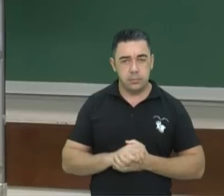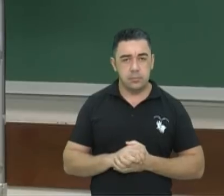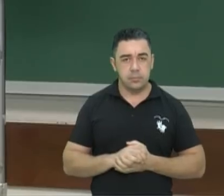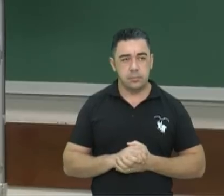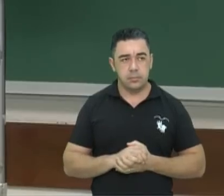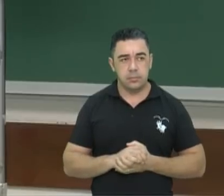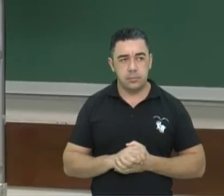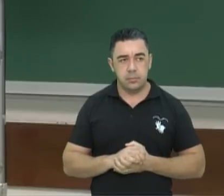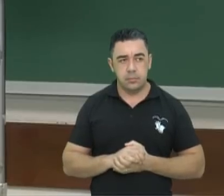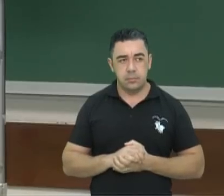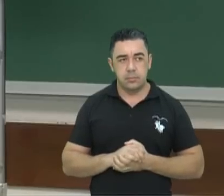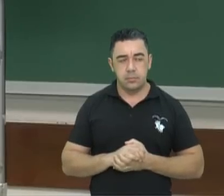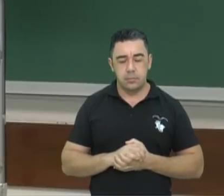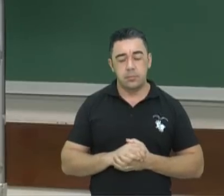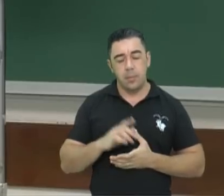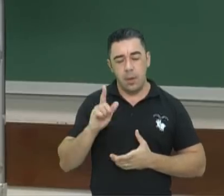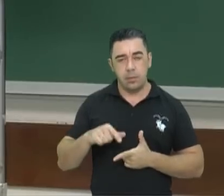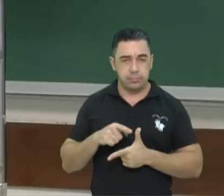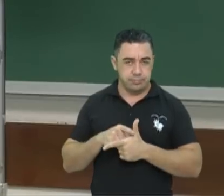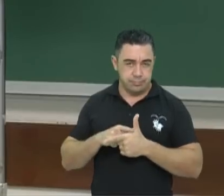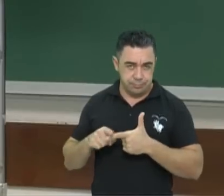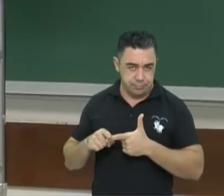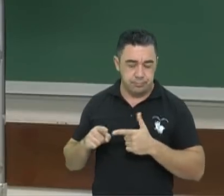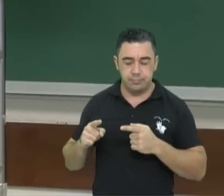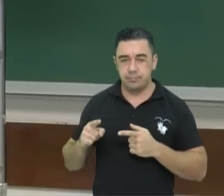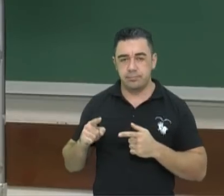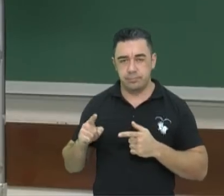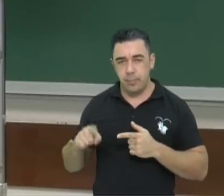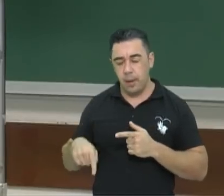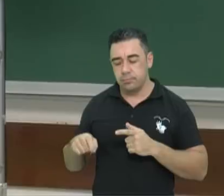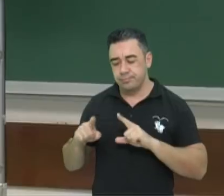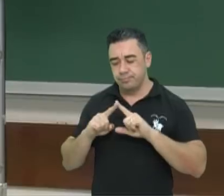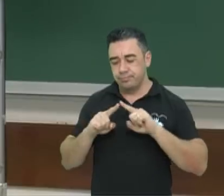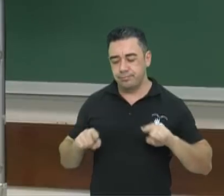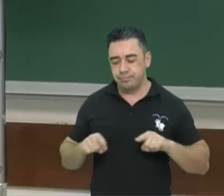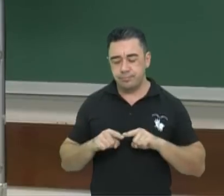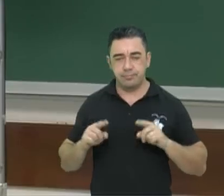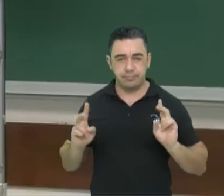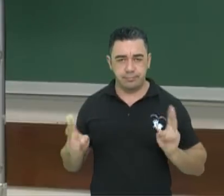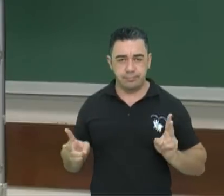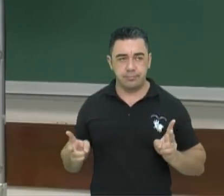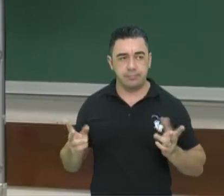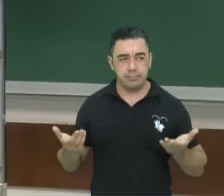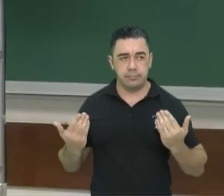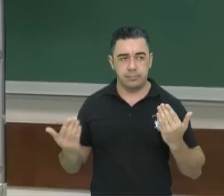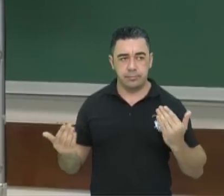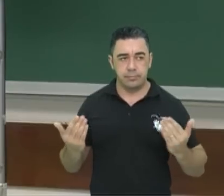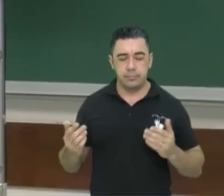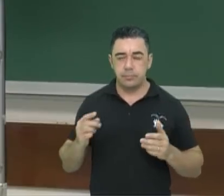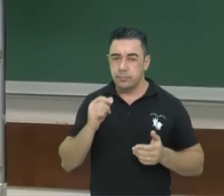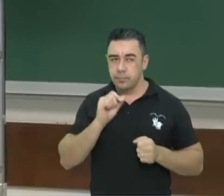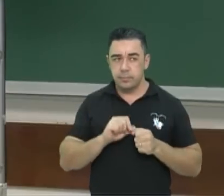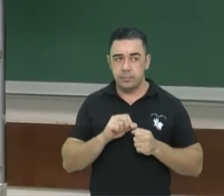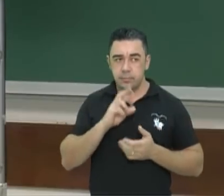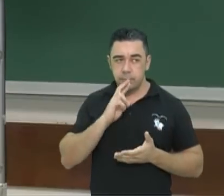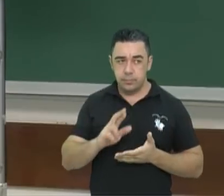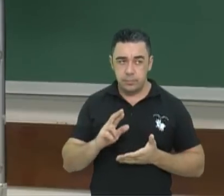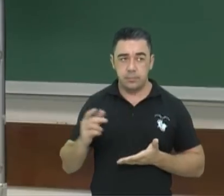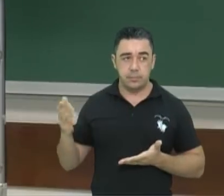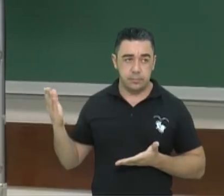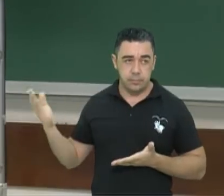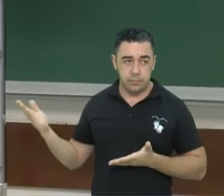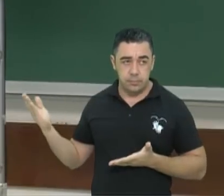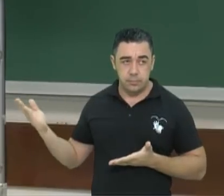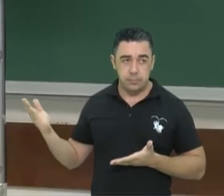Então, como eles são triângulos, né, semelhantes, eu fiz essa proporção. Aí, o que eu vou resolver, né? Eu vou